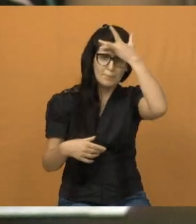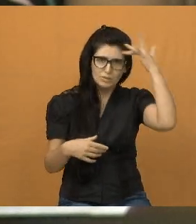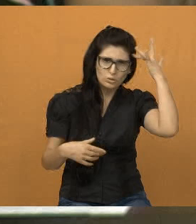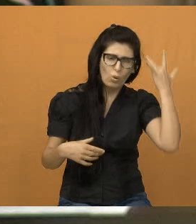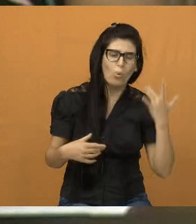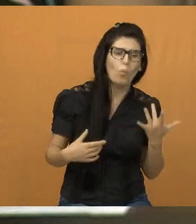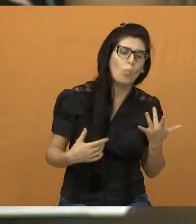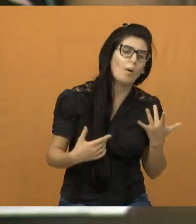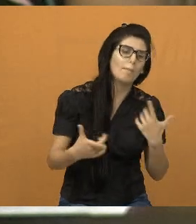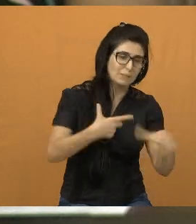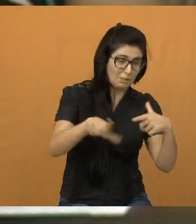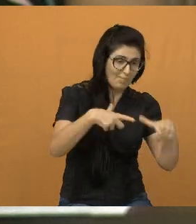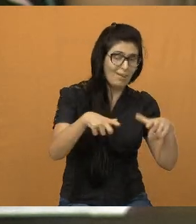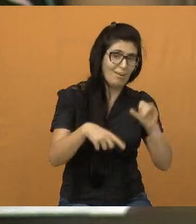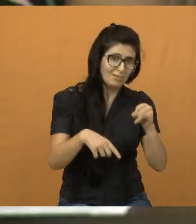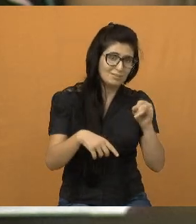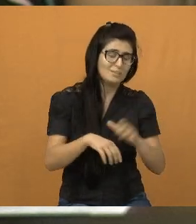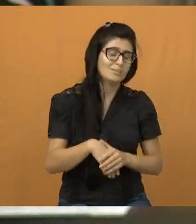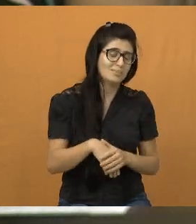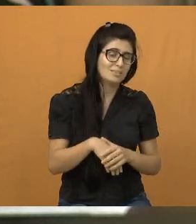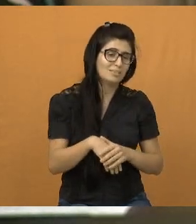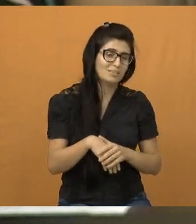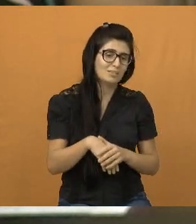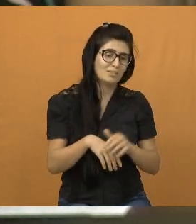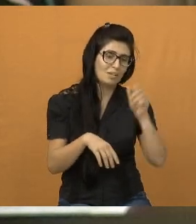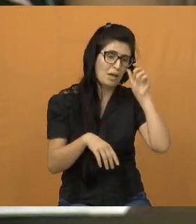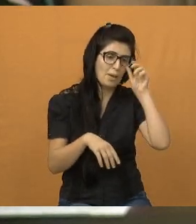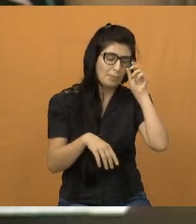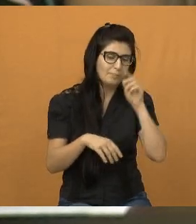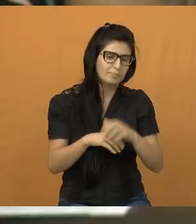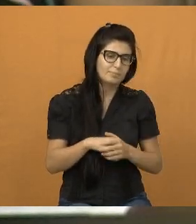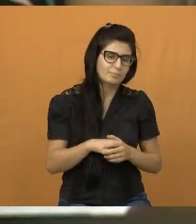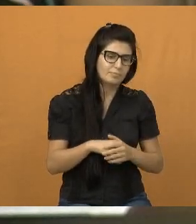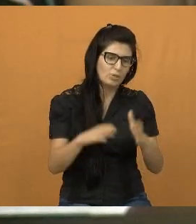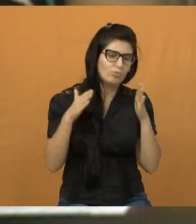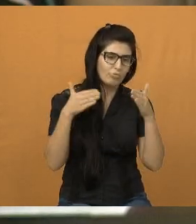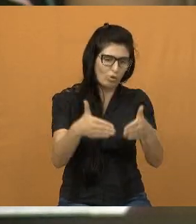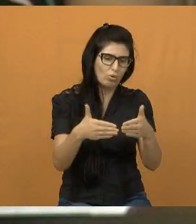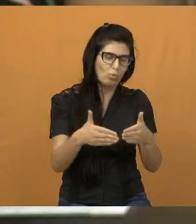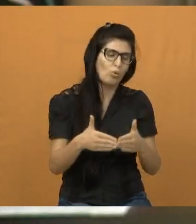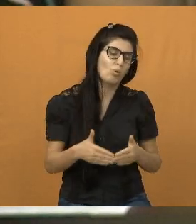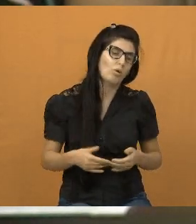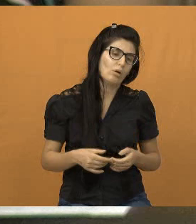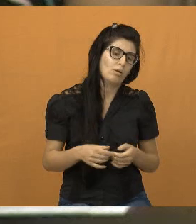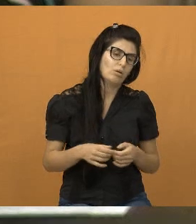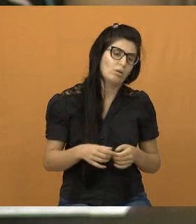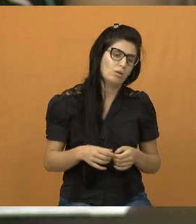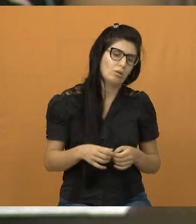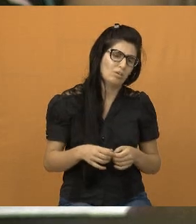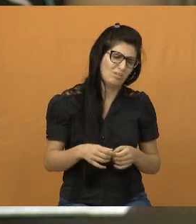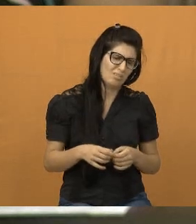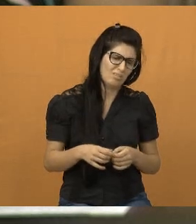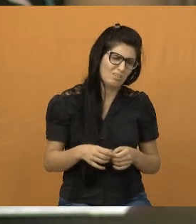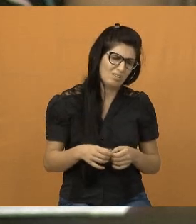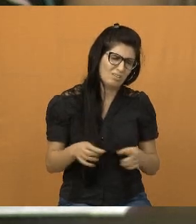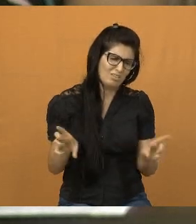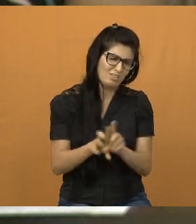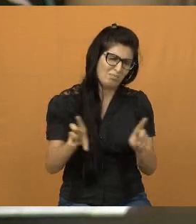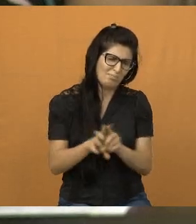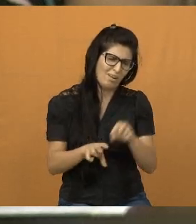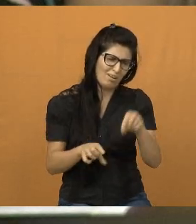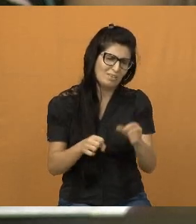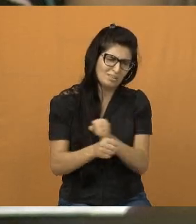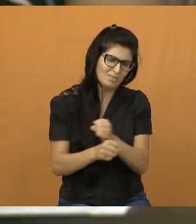pretende vencer as consultas de especialidades que estão na expectativa aí esse último ano e as que vão entrando durante esse ano